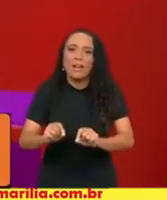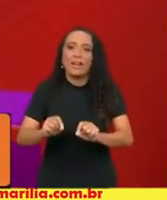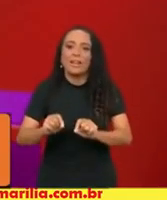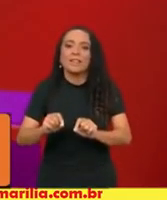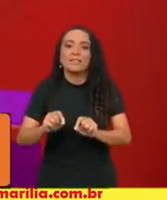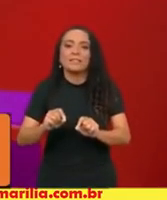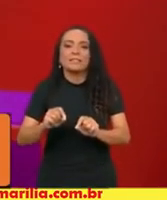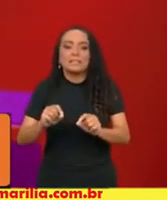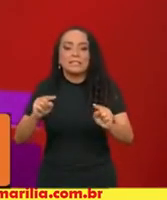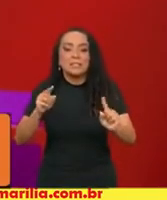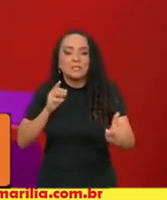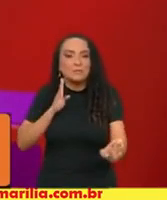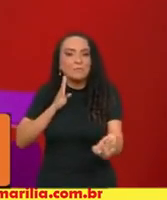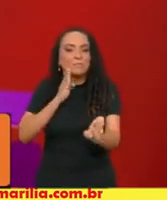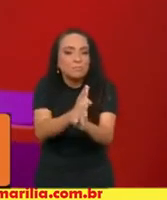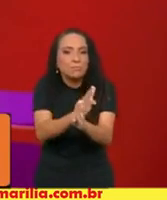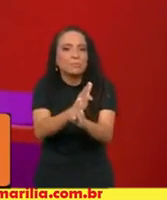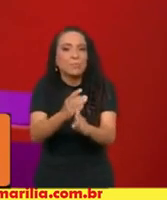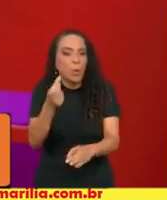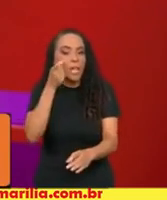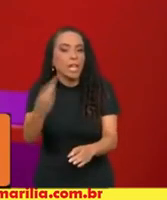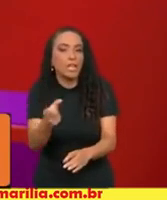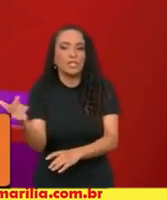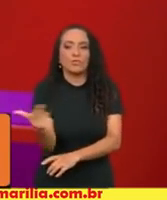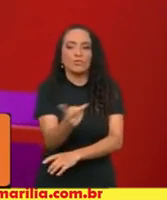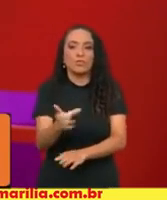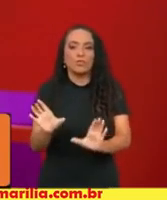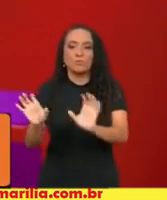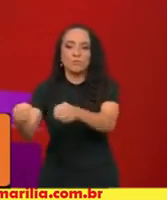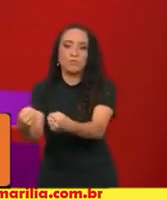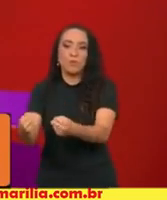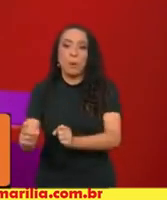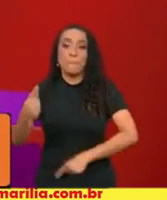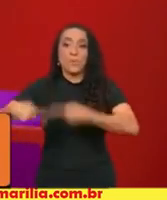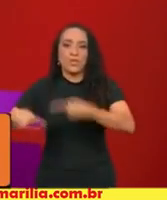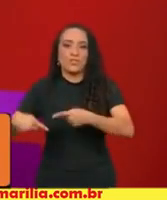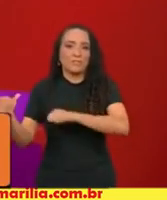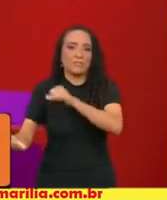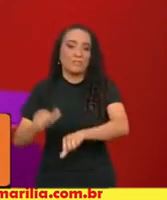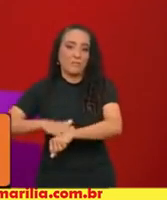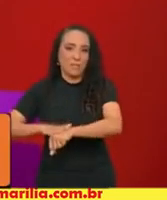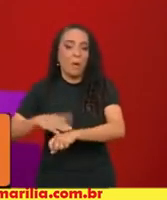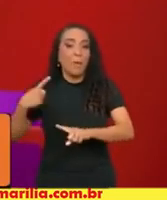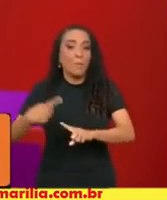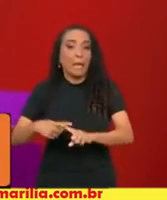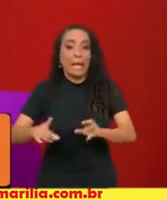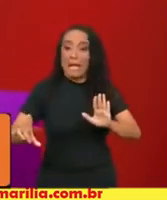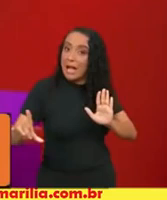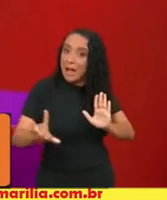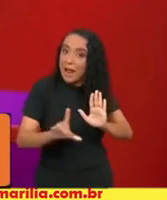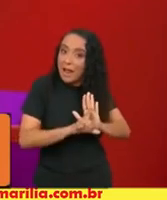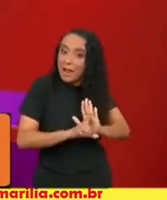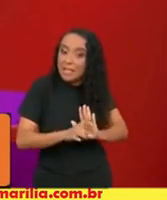né? Não ao encontro, mas de encontro a interesses dessas duas forças políticas transformadoras no momento. Por quê? Porque embora a lei, né,